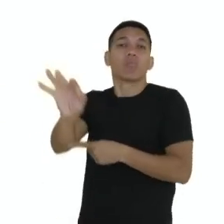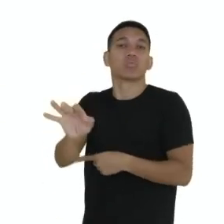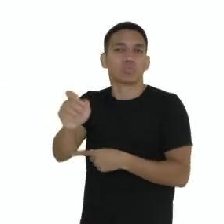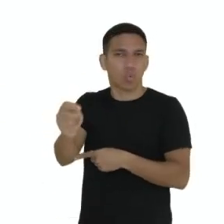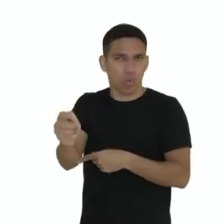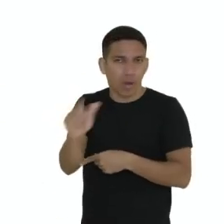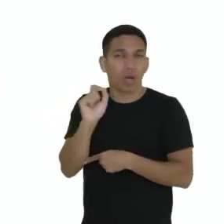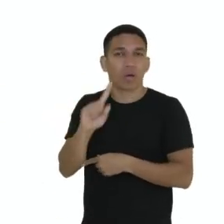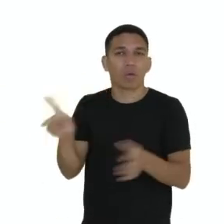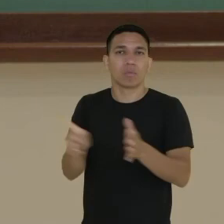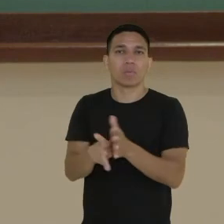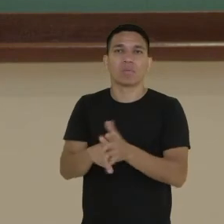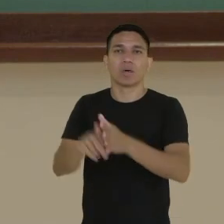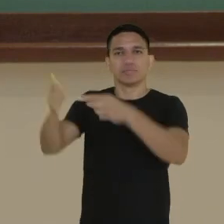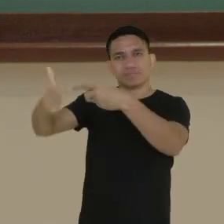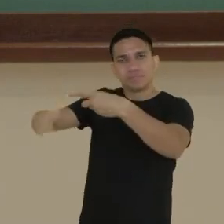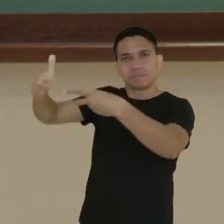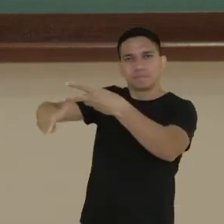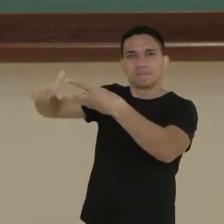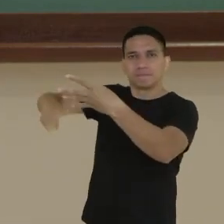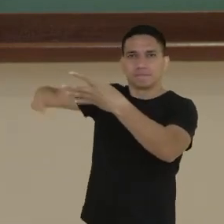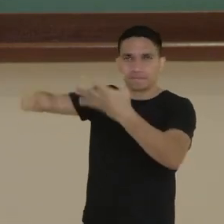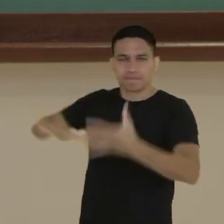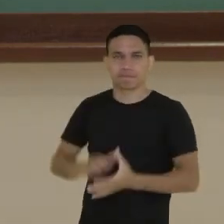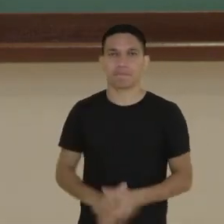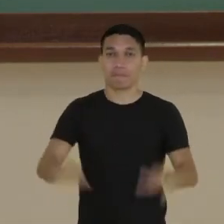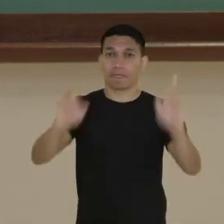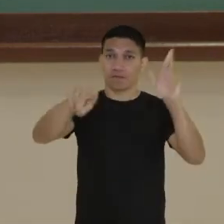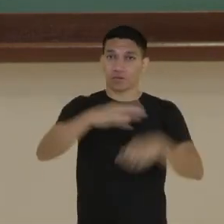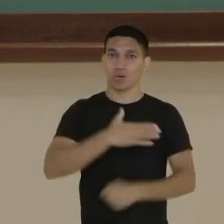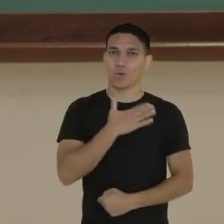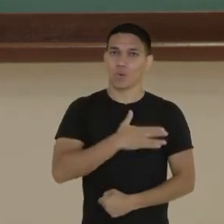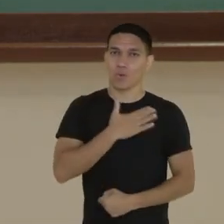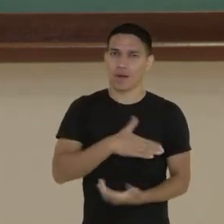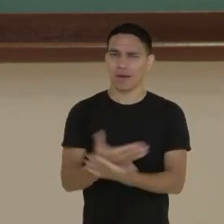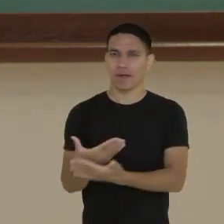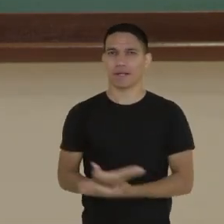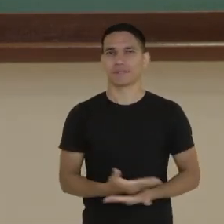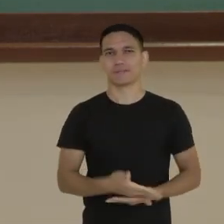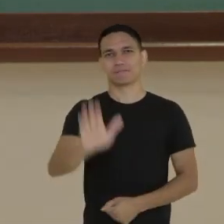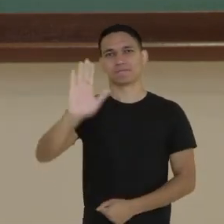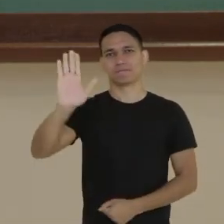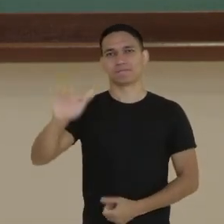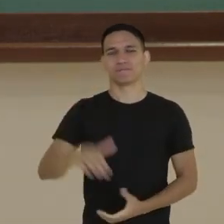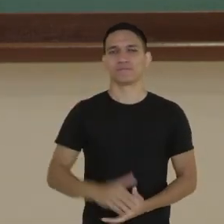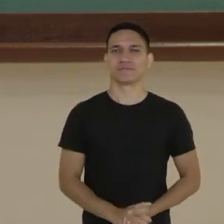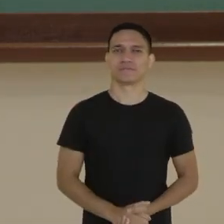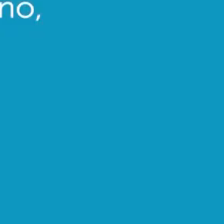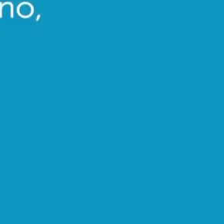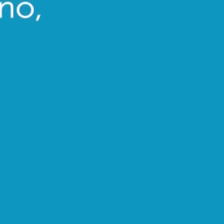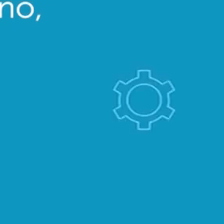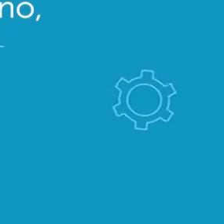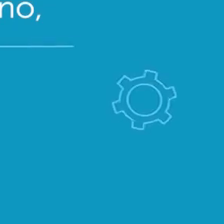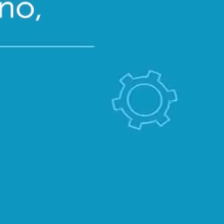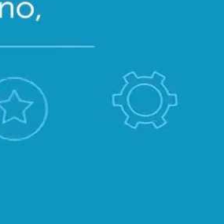matriz de fontes renováveis. Espero que vocês tenham gostado dessa aula e até breve!